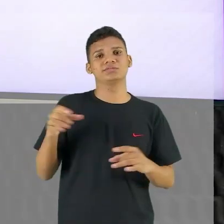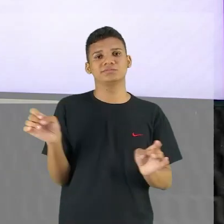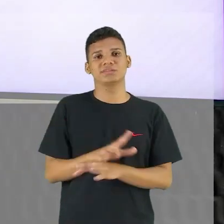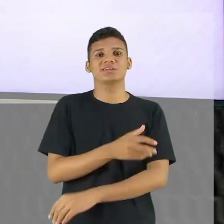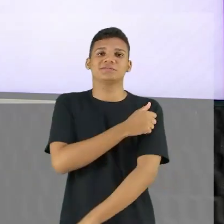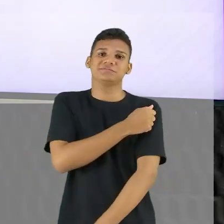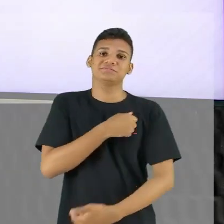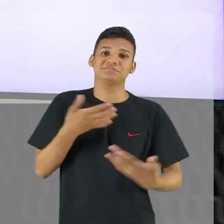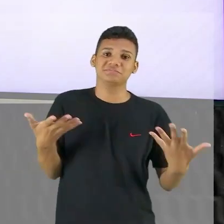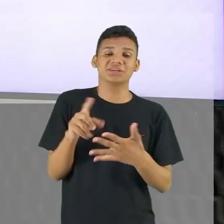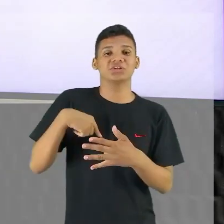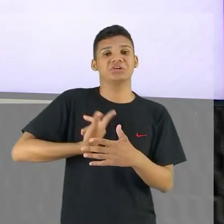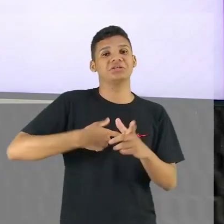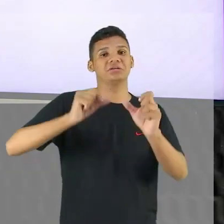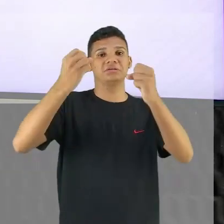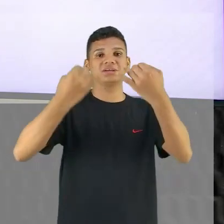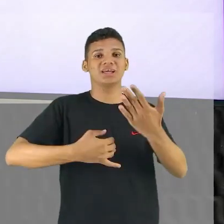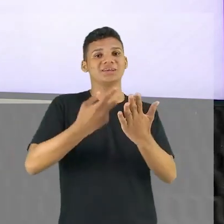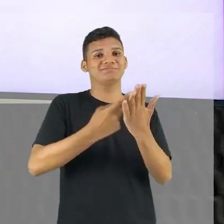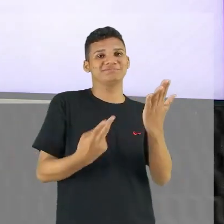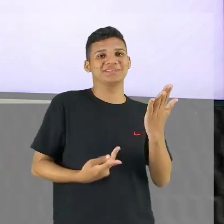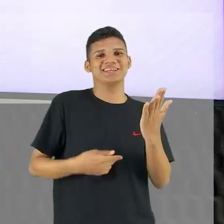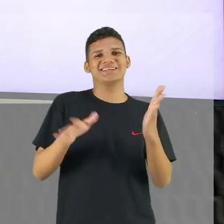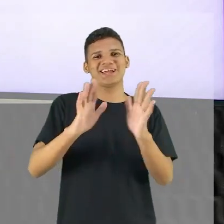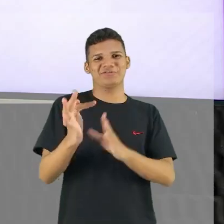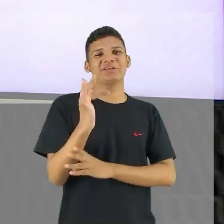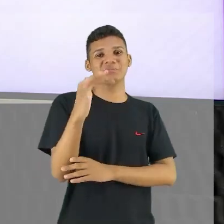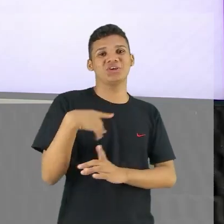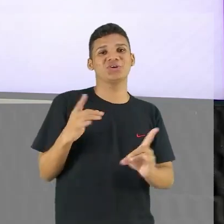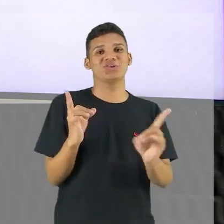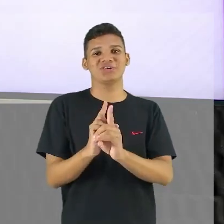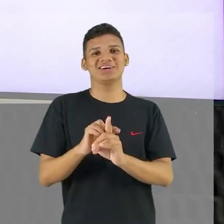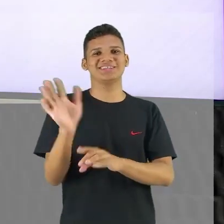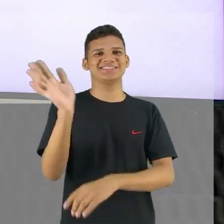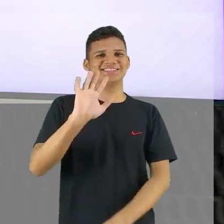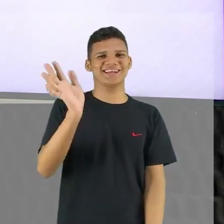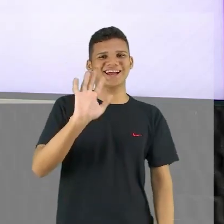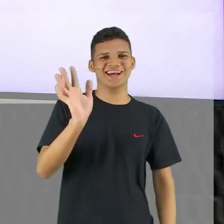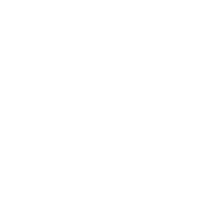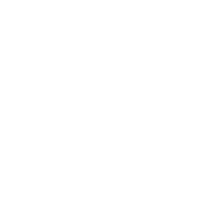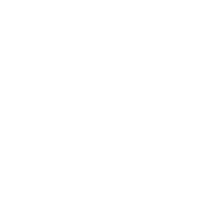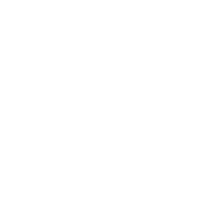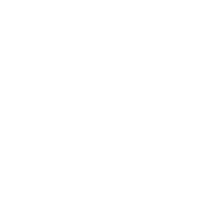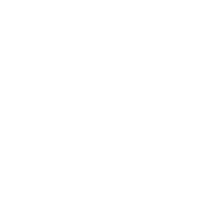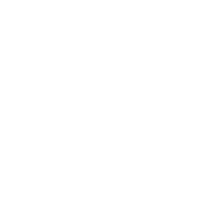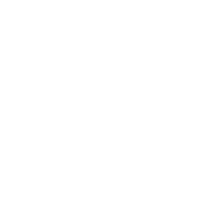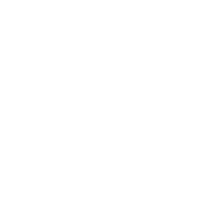Hoje nós falamos sobre poemas e eu vejo vocês em uma próxima aula. Até lá e bye bye!